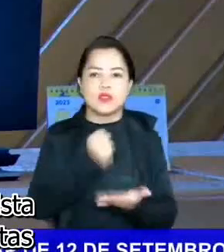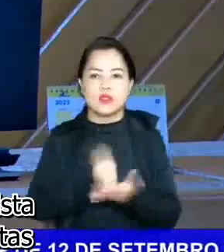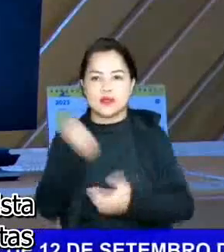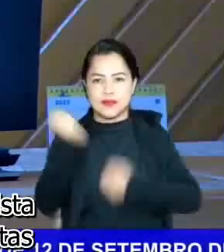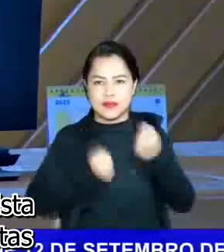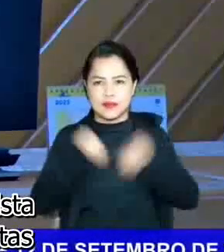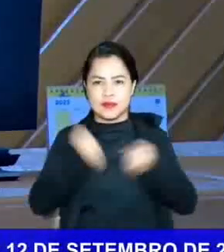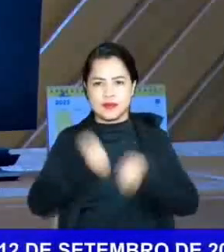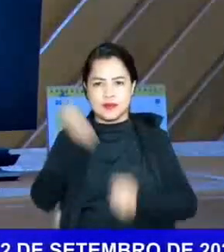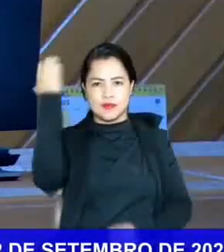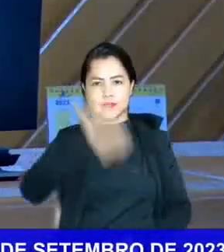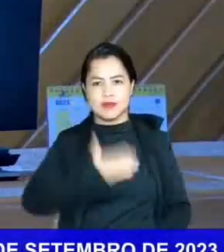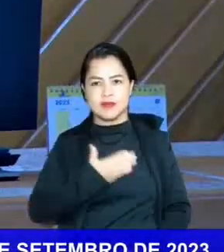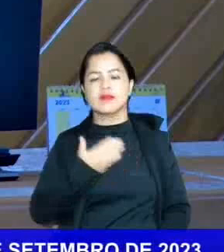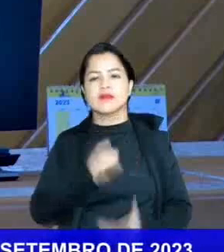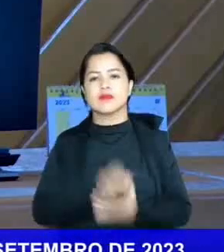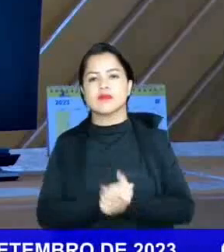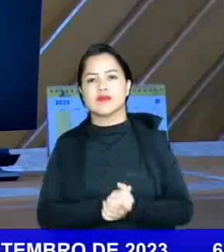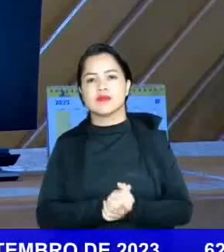nessa prestação de contas.